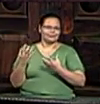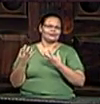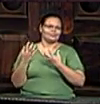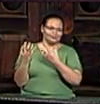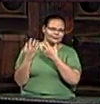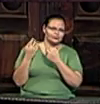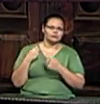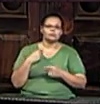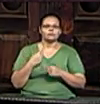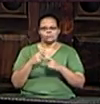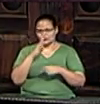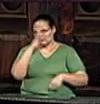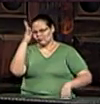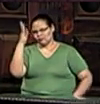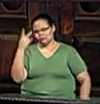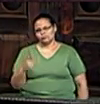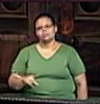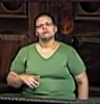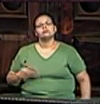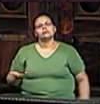esse grande absurdo?